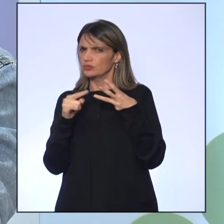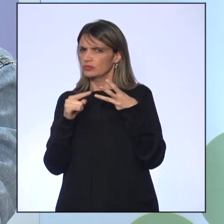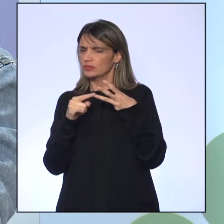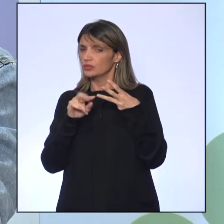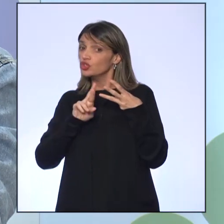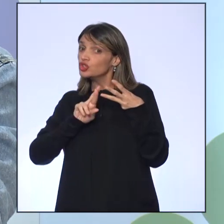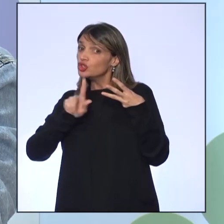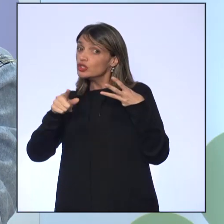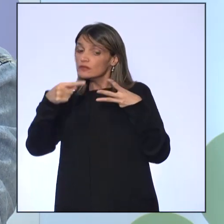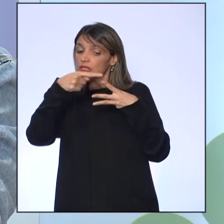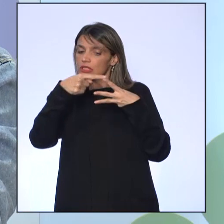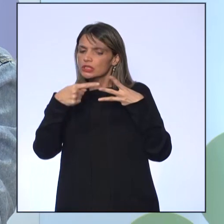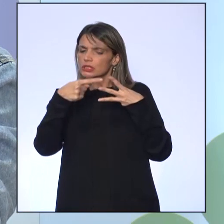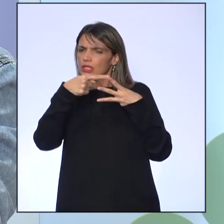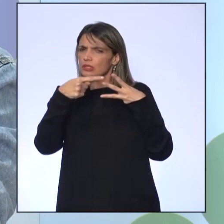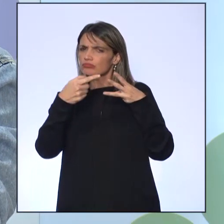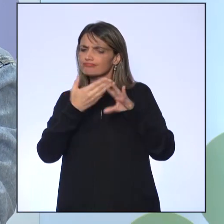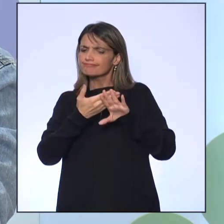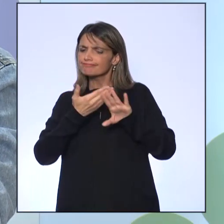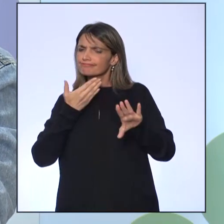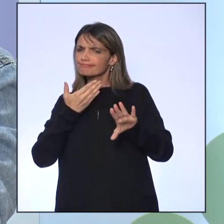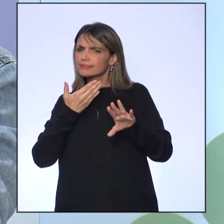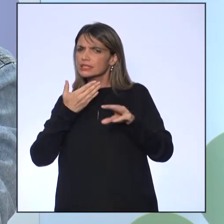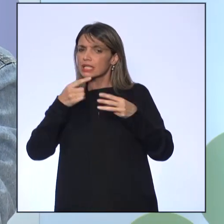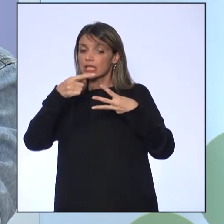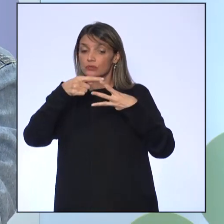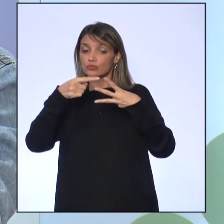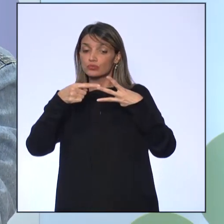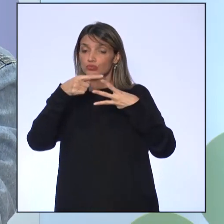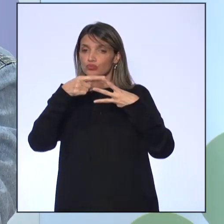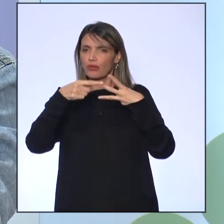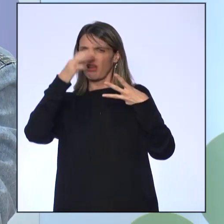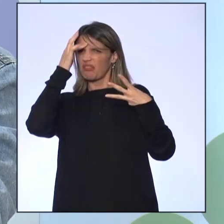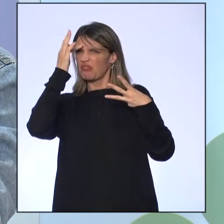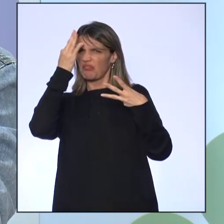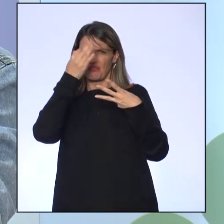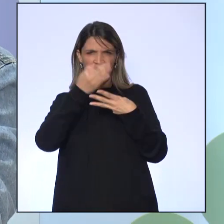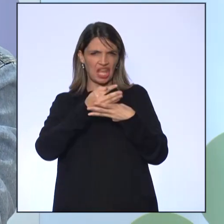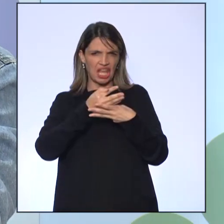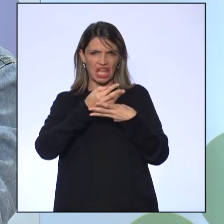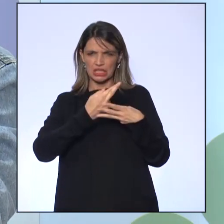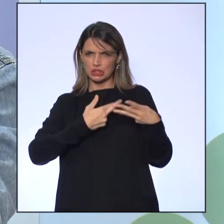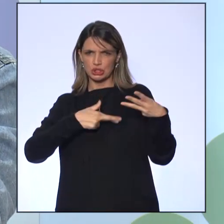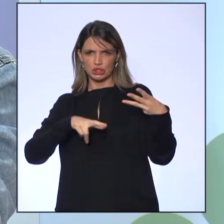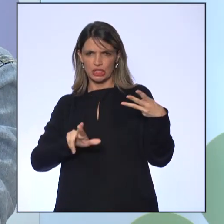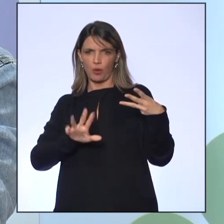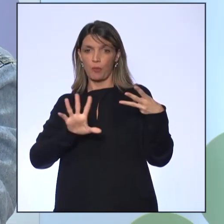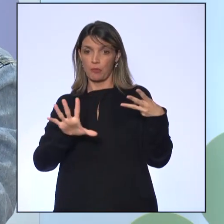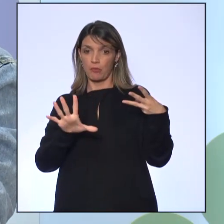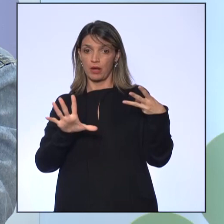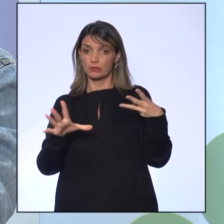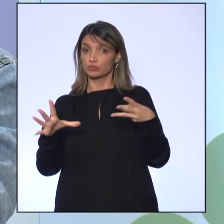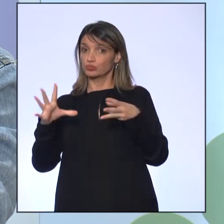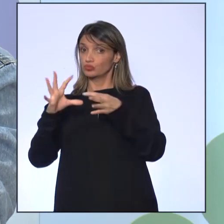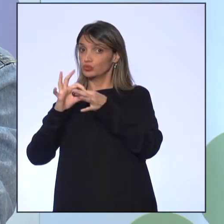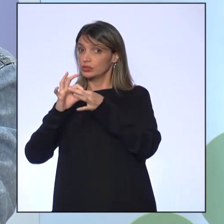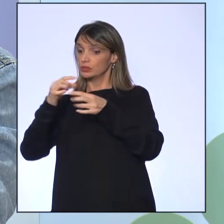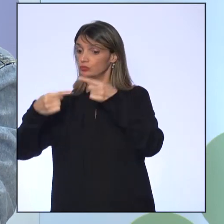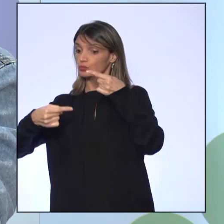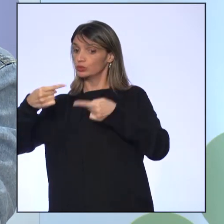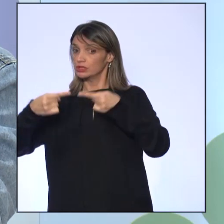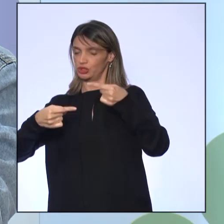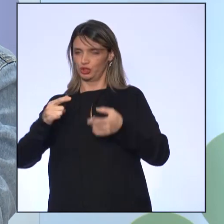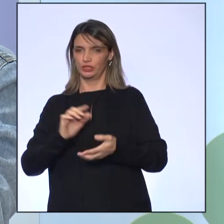pouco diferente, um pouco afastado, inclusive, de questões de fé e religiosidade e muito atreladas a questões